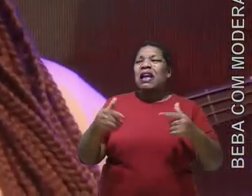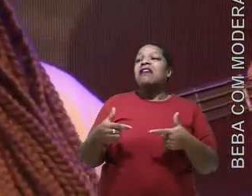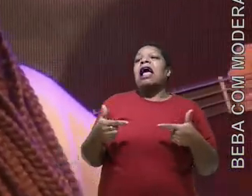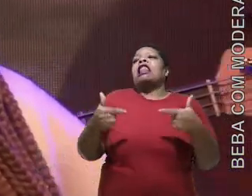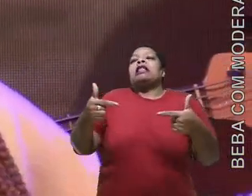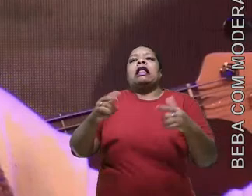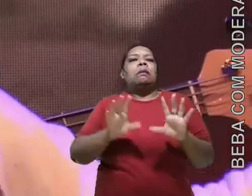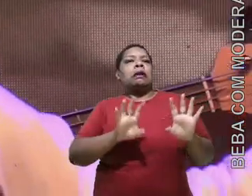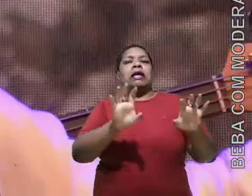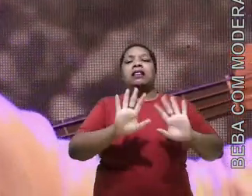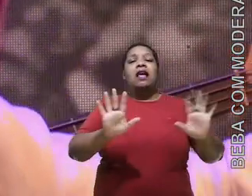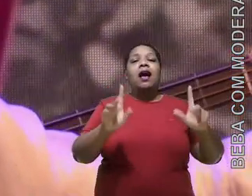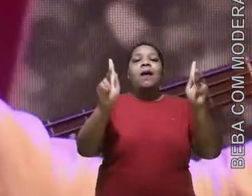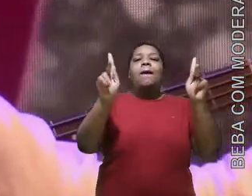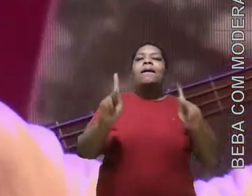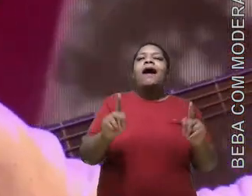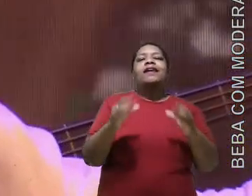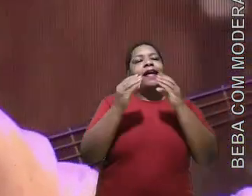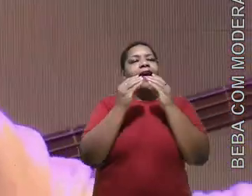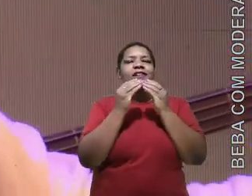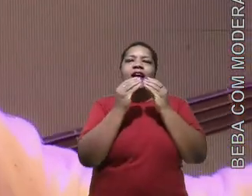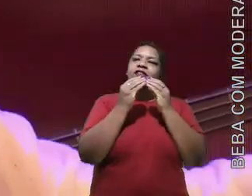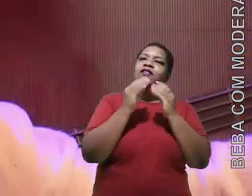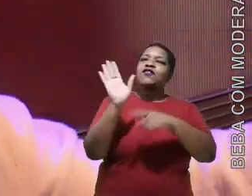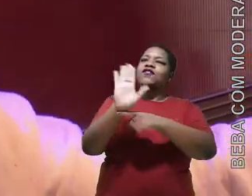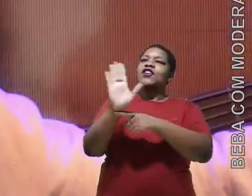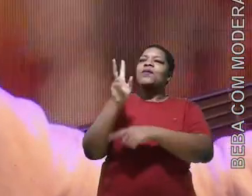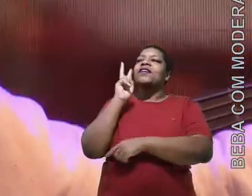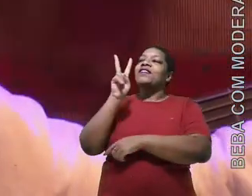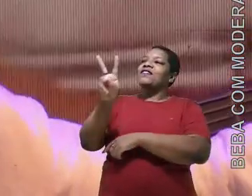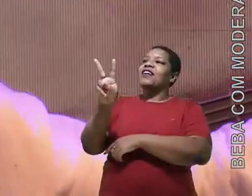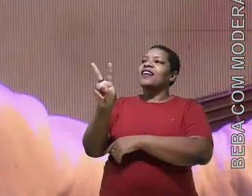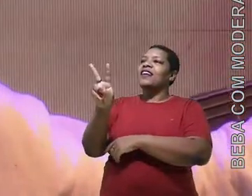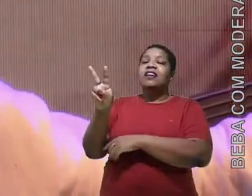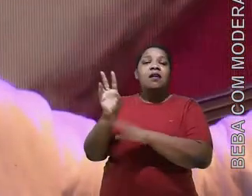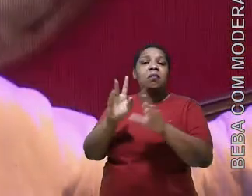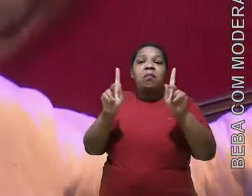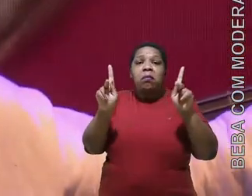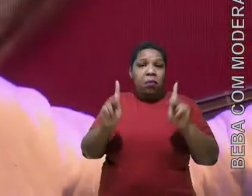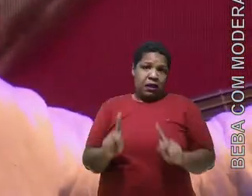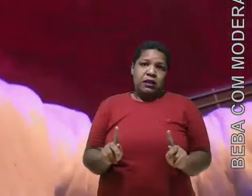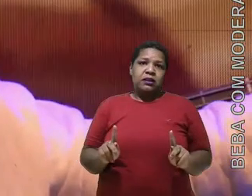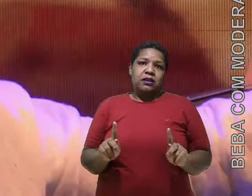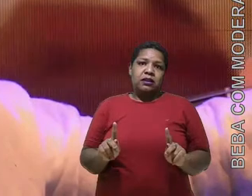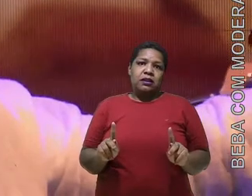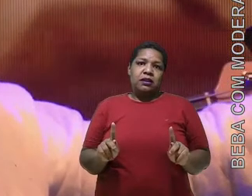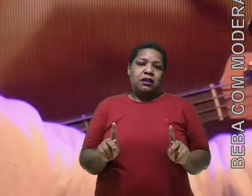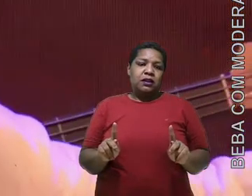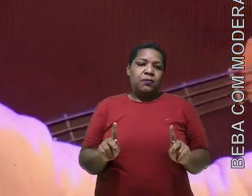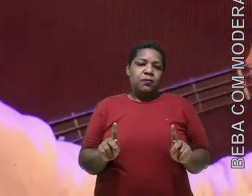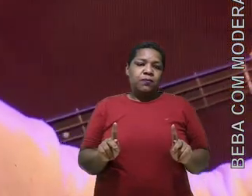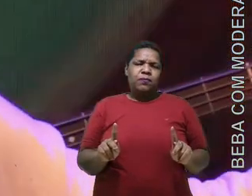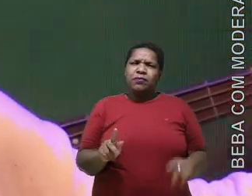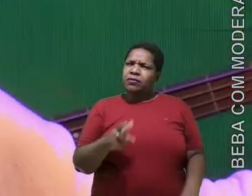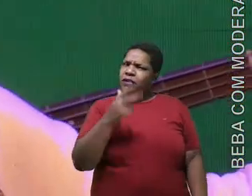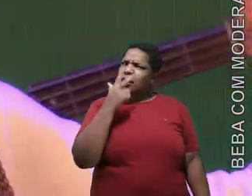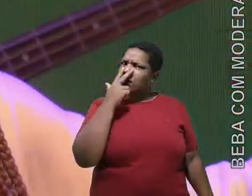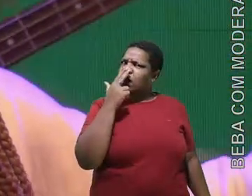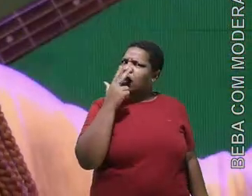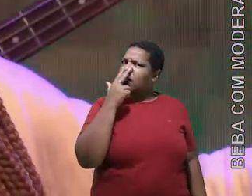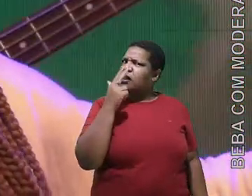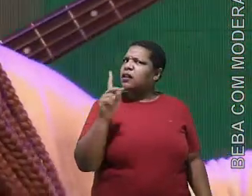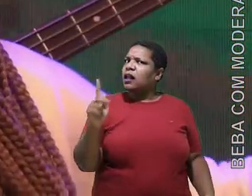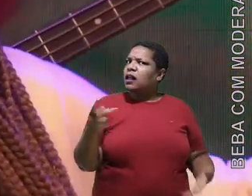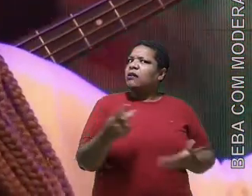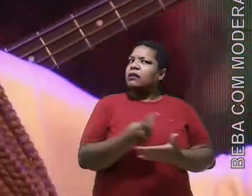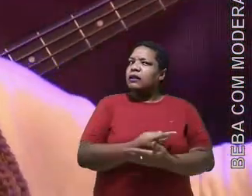nada ficar em paz com meu lanche assistiu o filme e me parece que as coisas do jeito tem